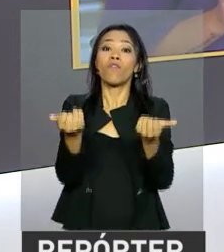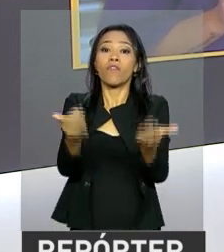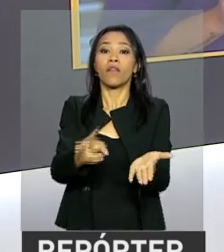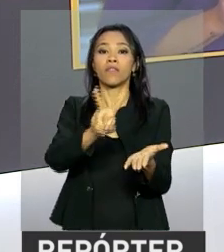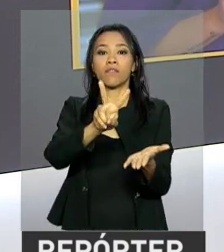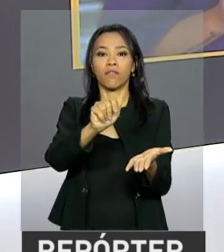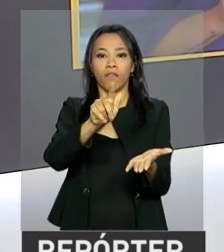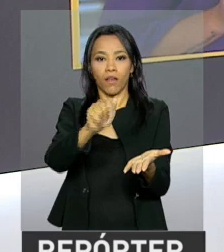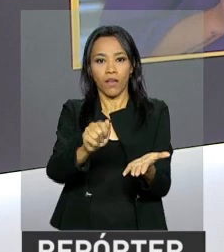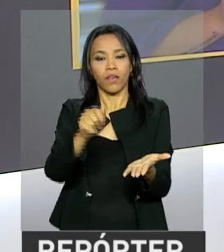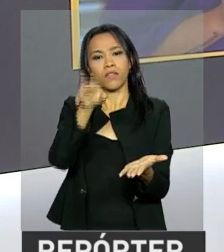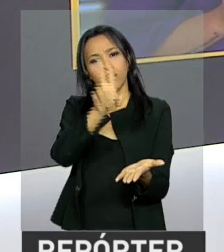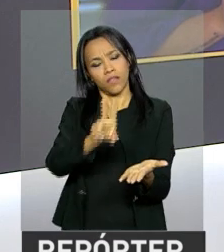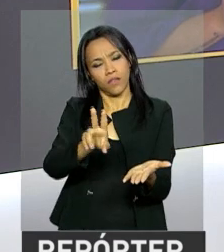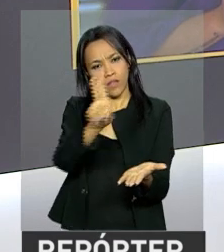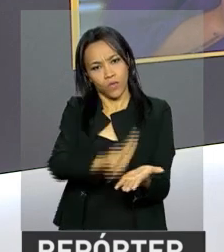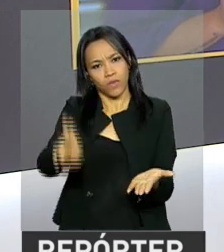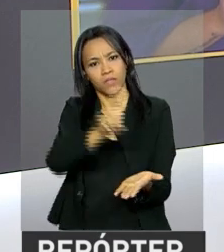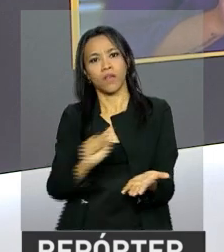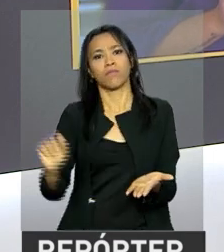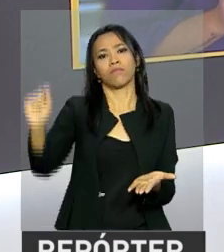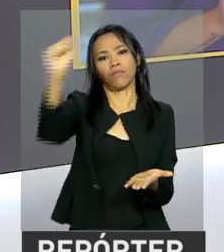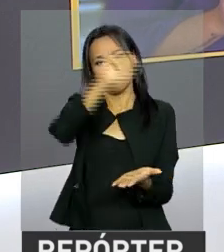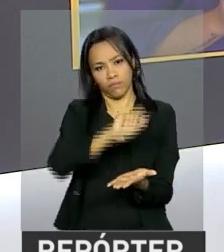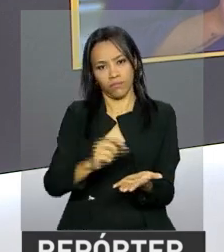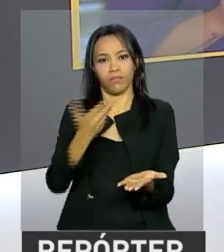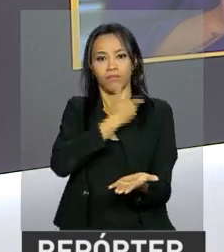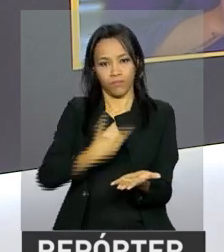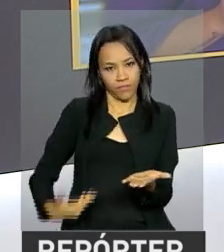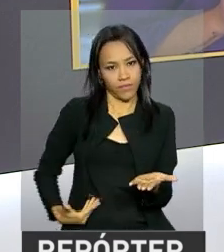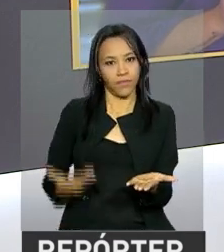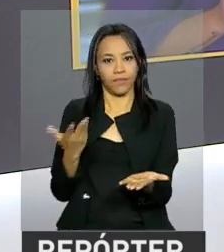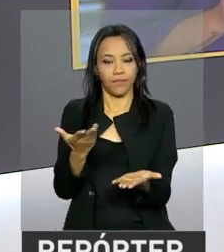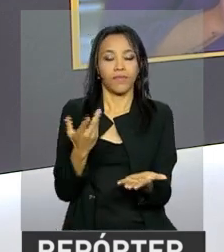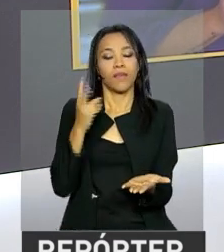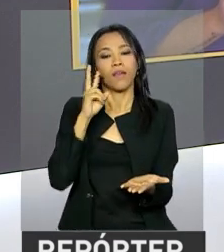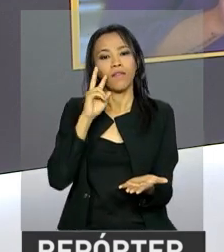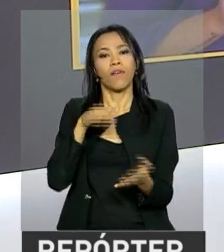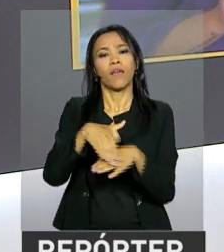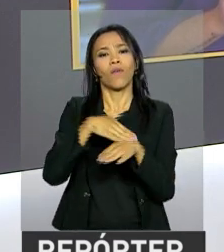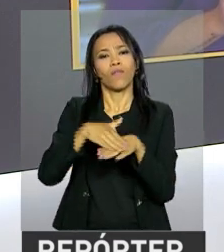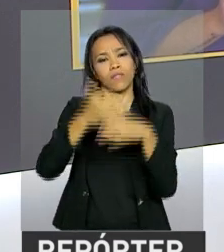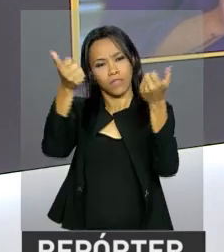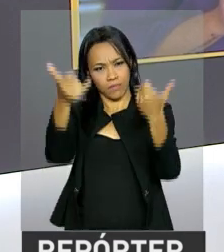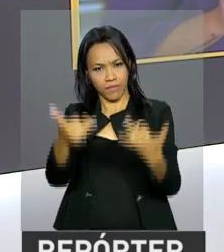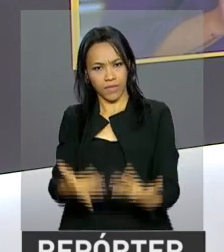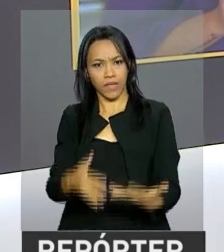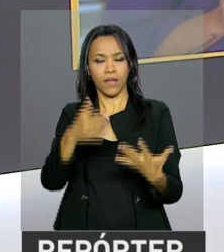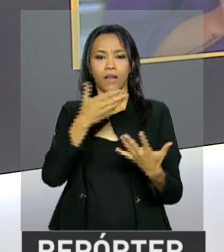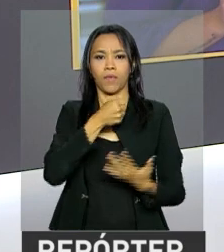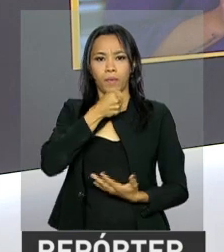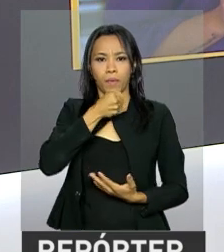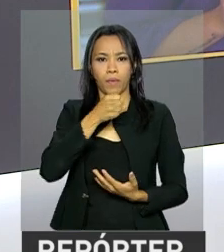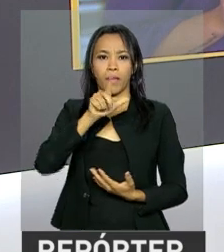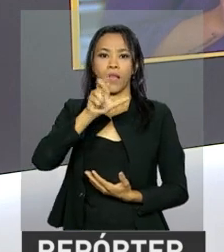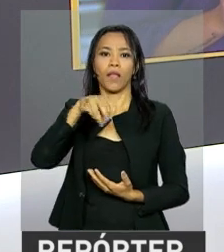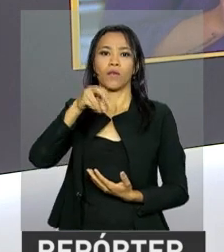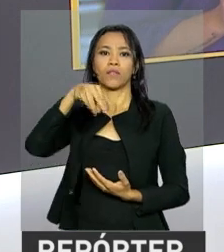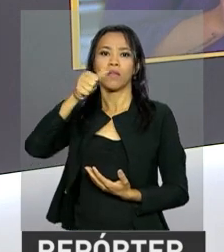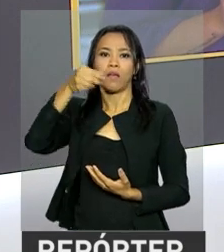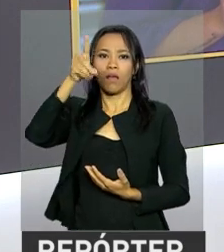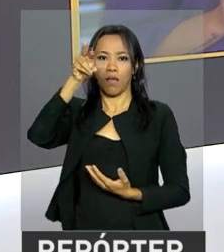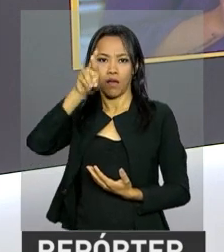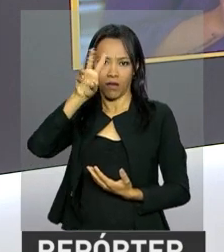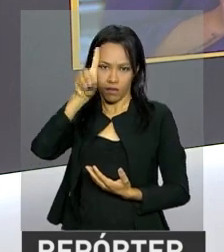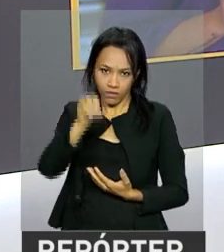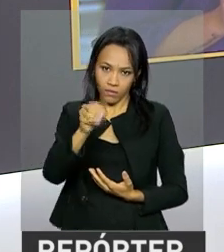em instituições públicas de ensino superior quem vai conversar com a gente é o repórter Leonardo Meira que traz os detalhes oi Leonardo bom dia